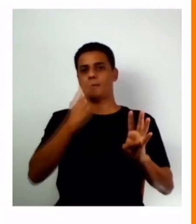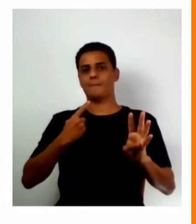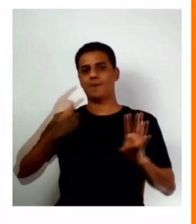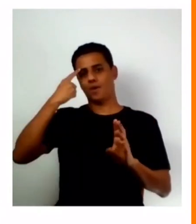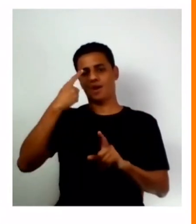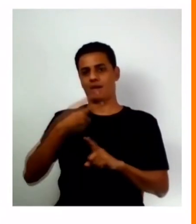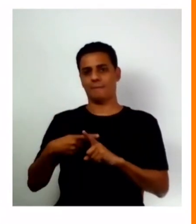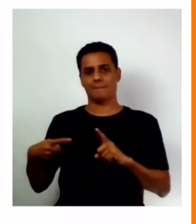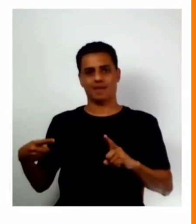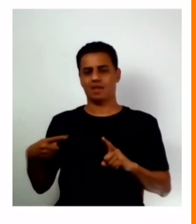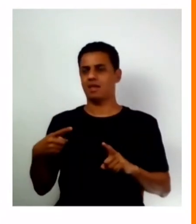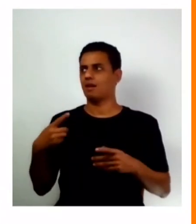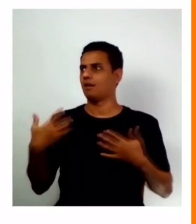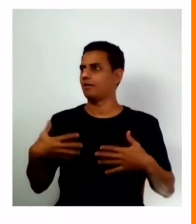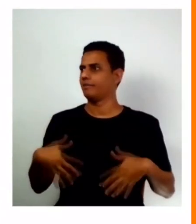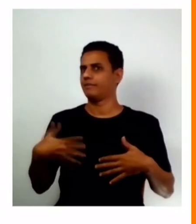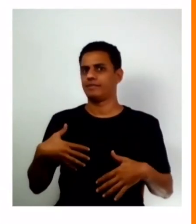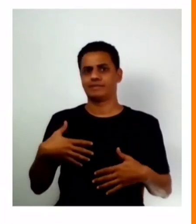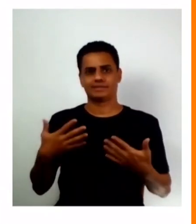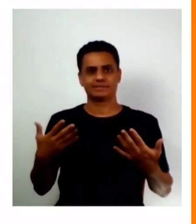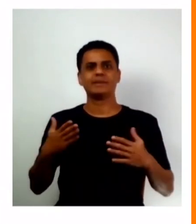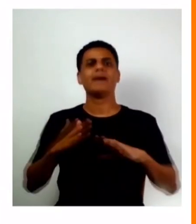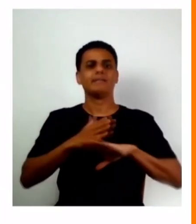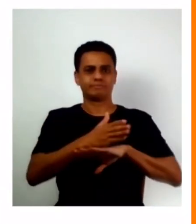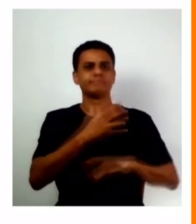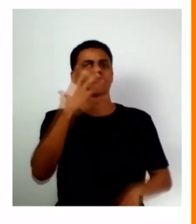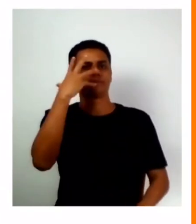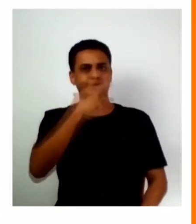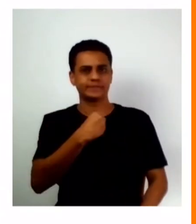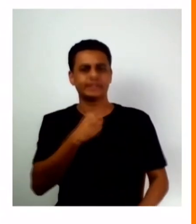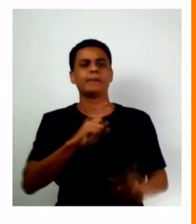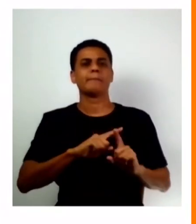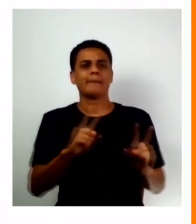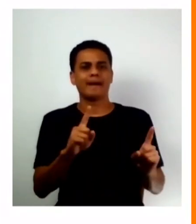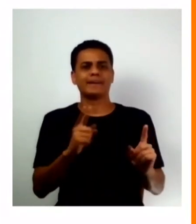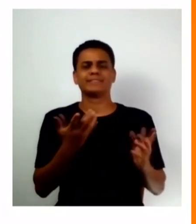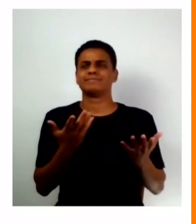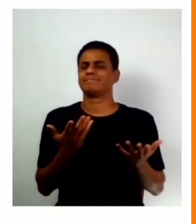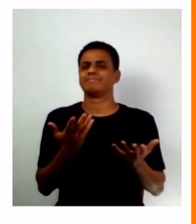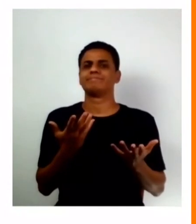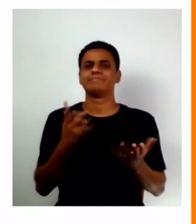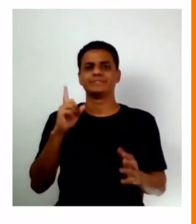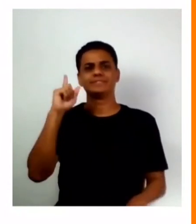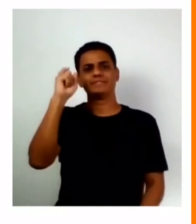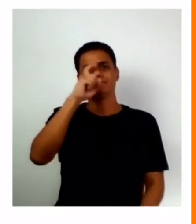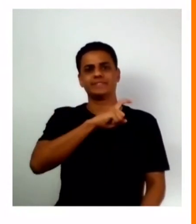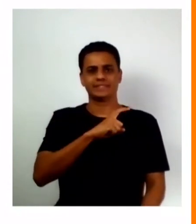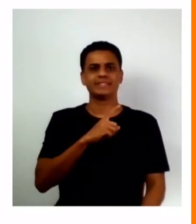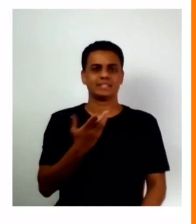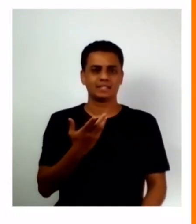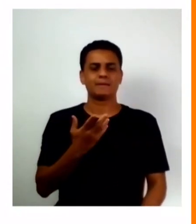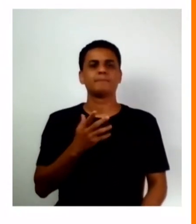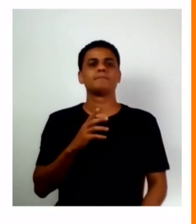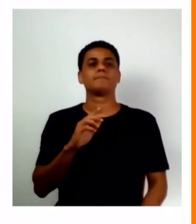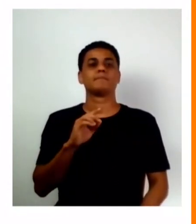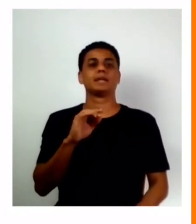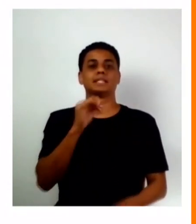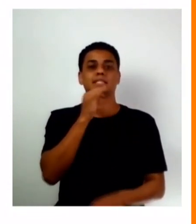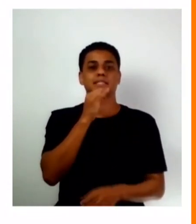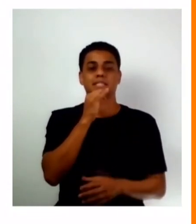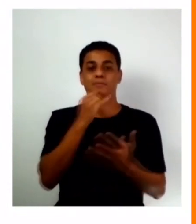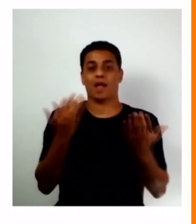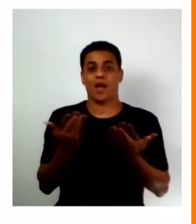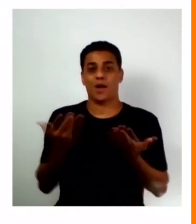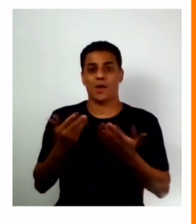É uma cidade preciosa, mas que... Então, claro, fíjense o que está acontecendo na pandemia,